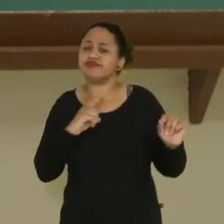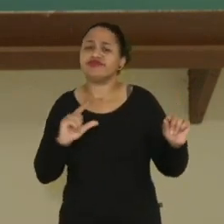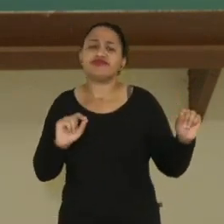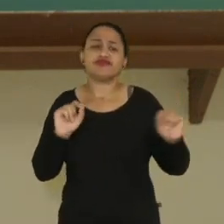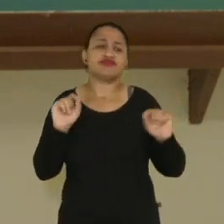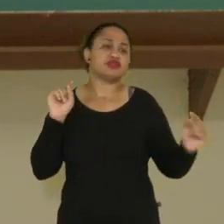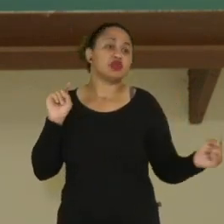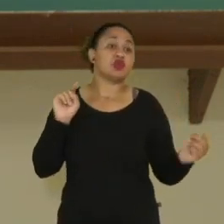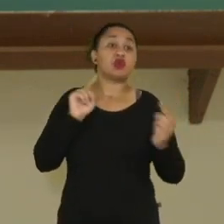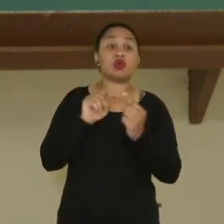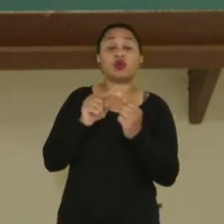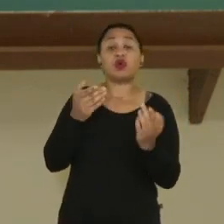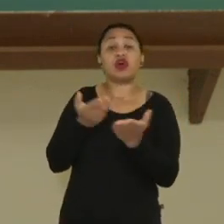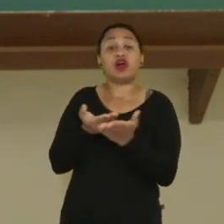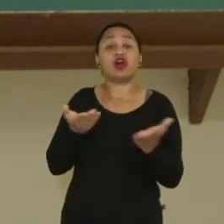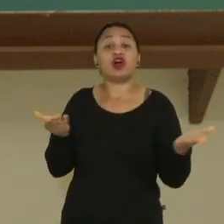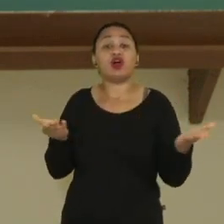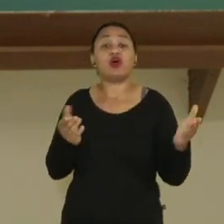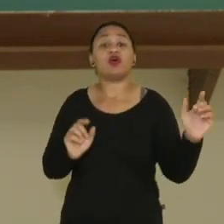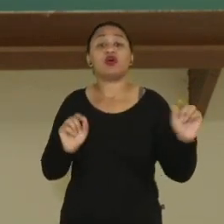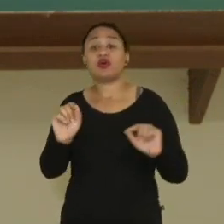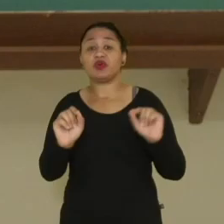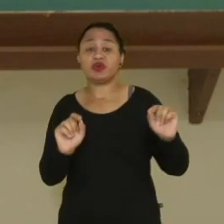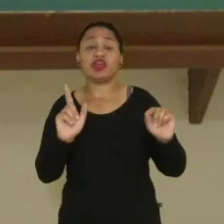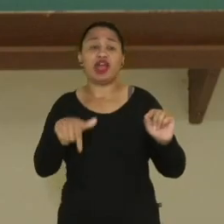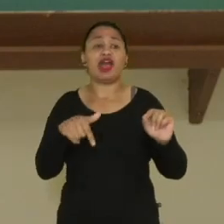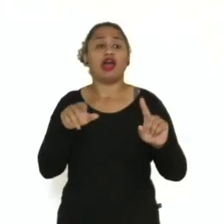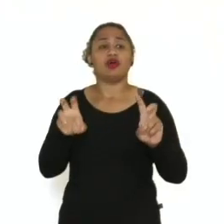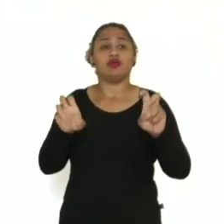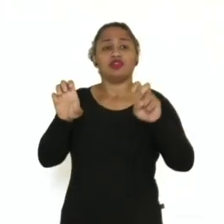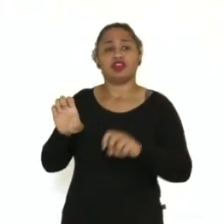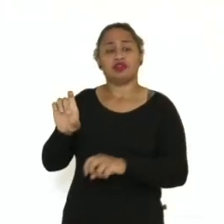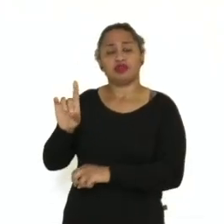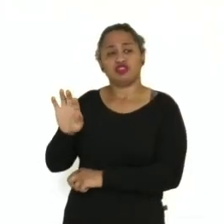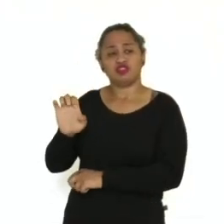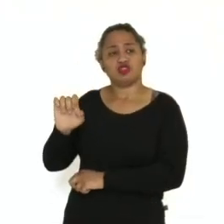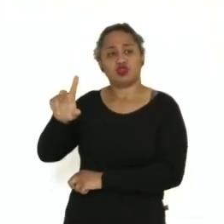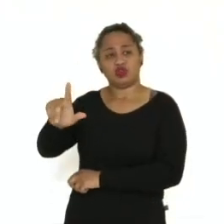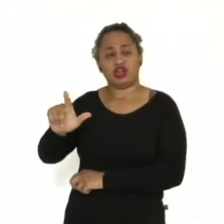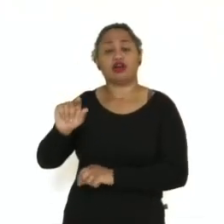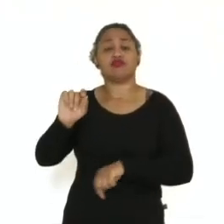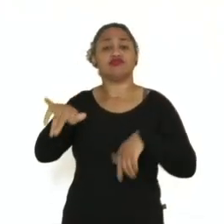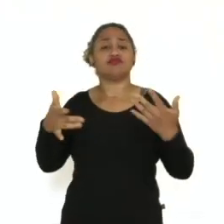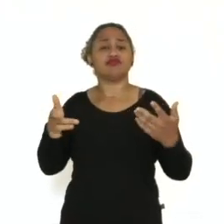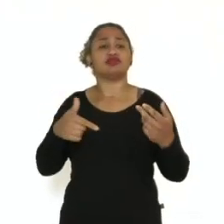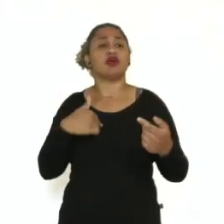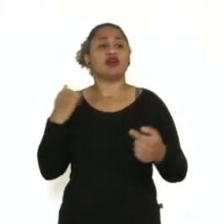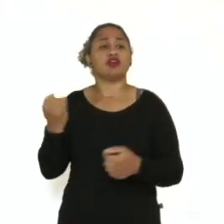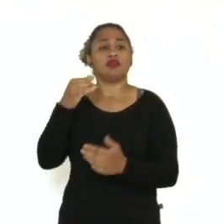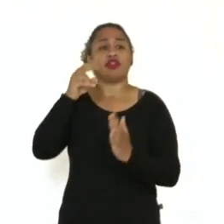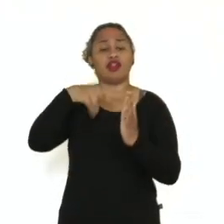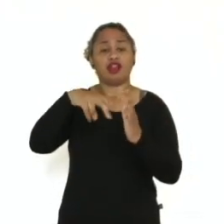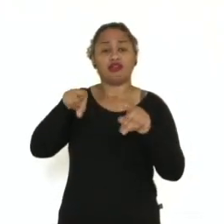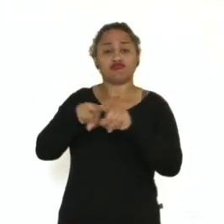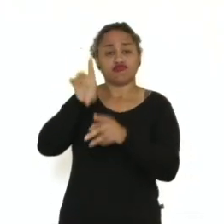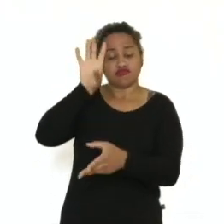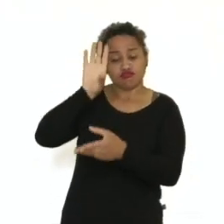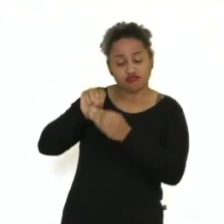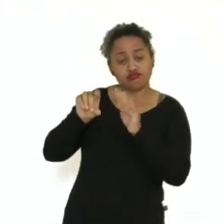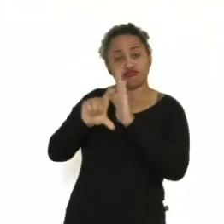Os objetivos da nossa aula sobre editorial, a saber, ler e interpretar trechos de